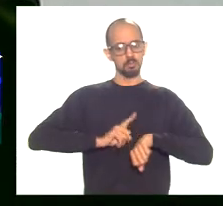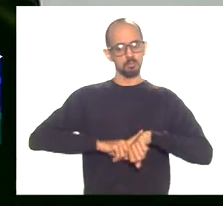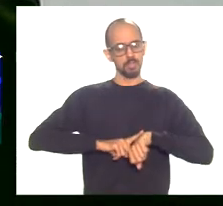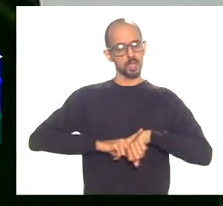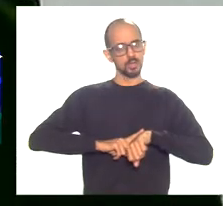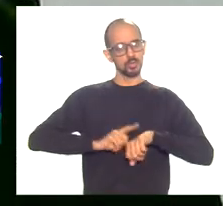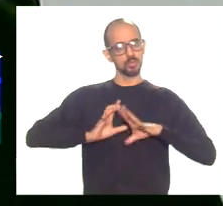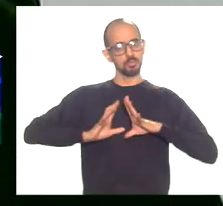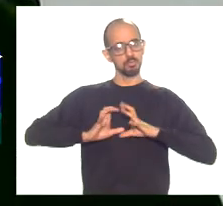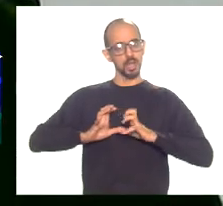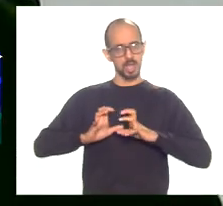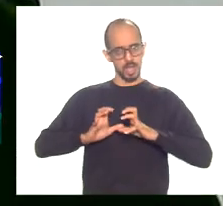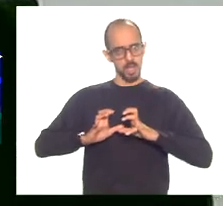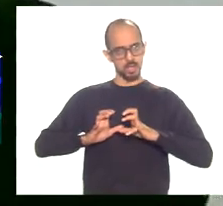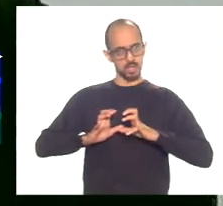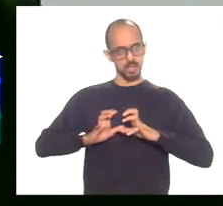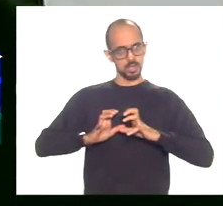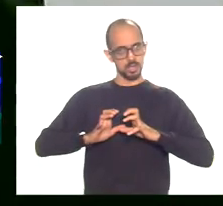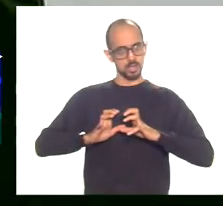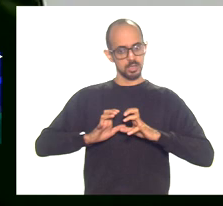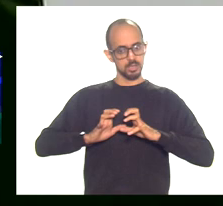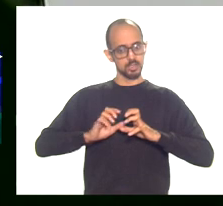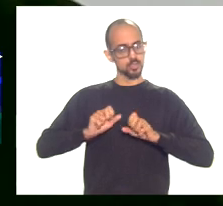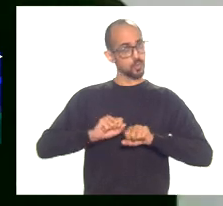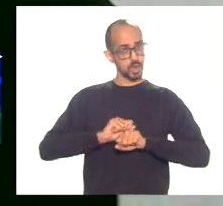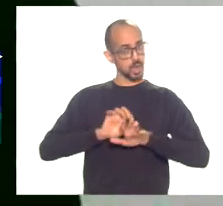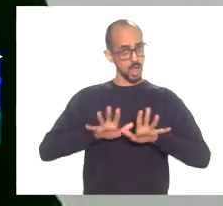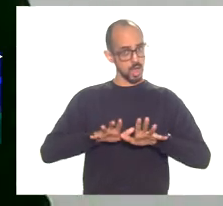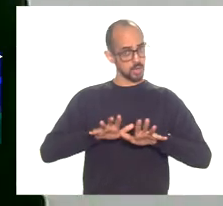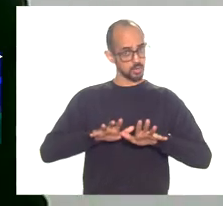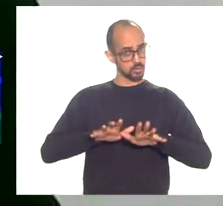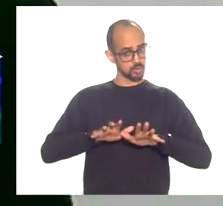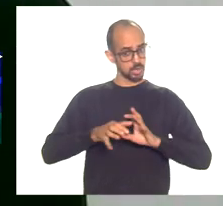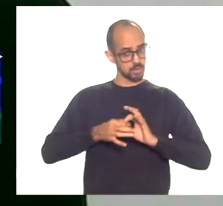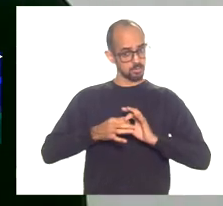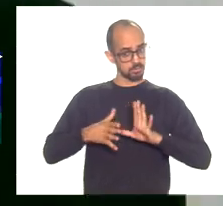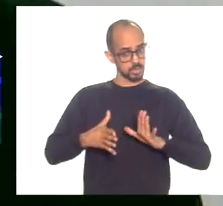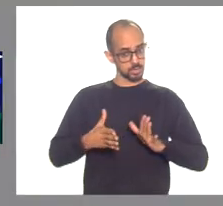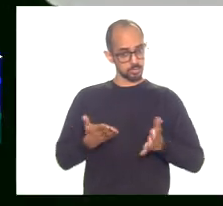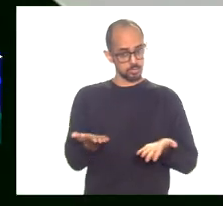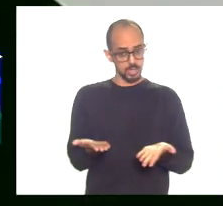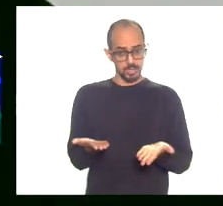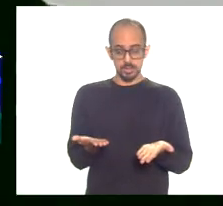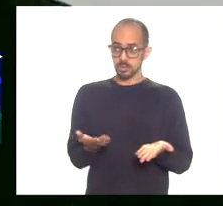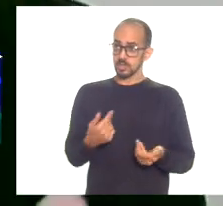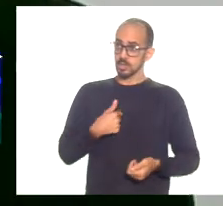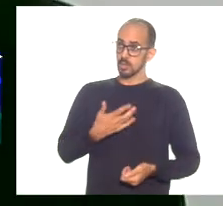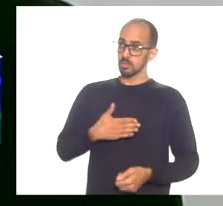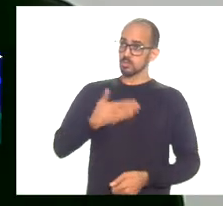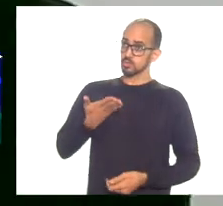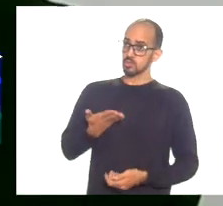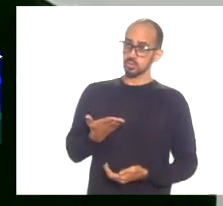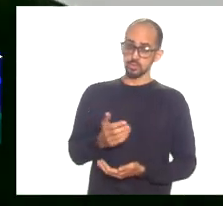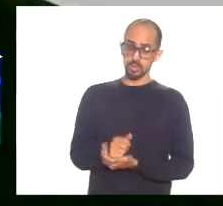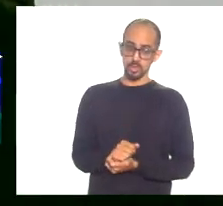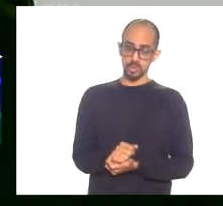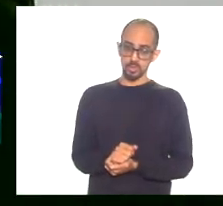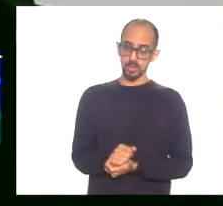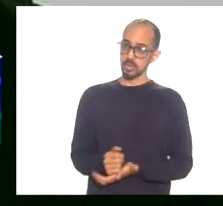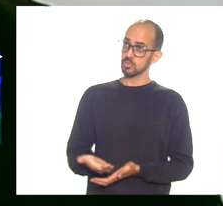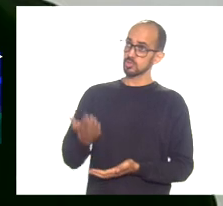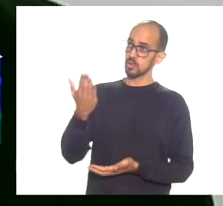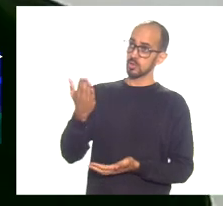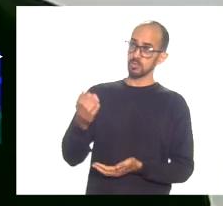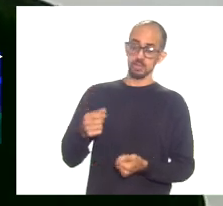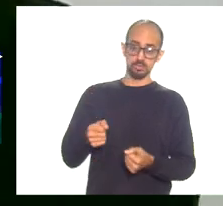tipo de desavença e isso foi público mas você silêncio eu comprei minha surpresa trouxe uma uma questão